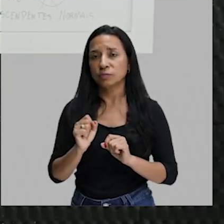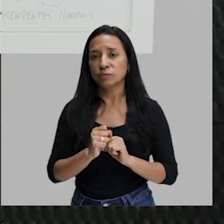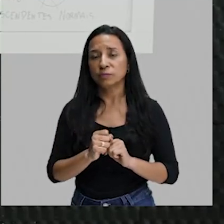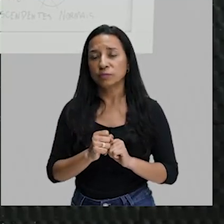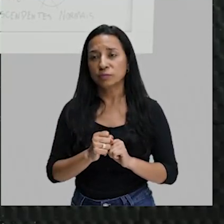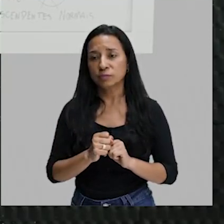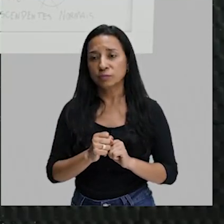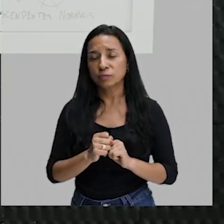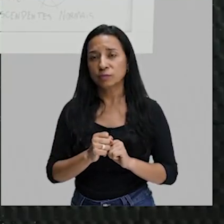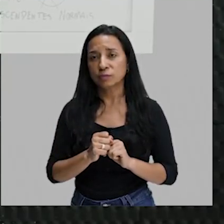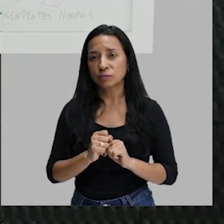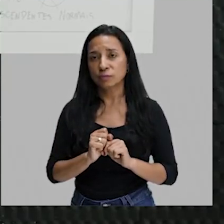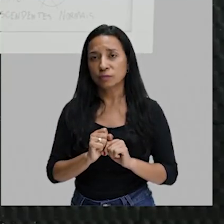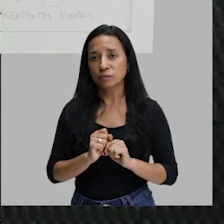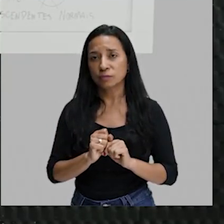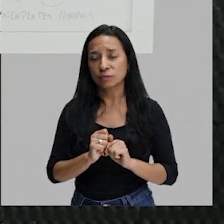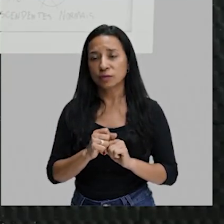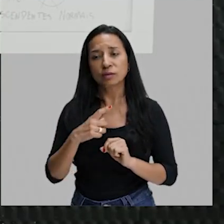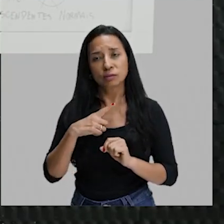ter descendentes,